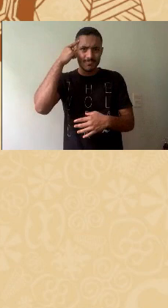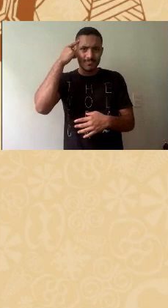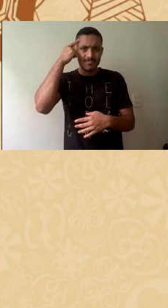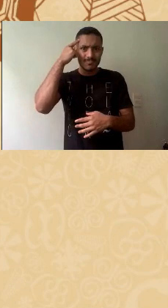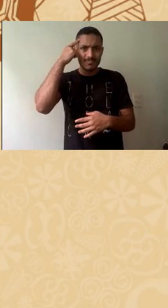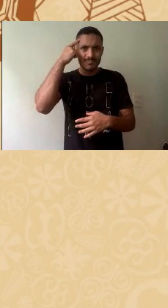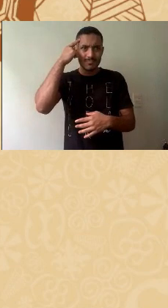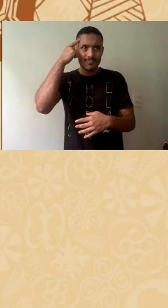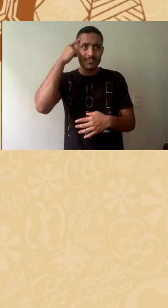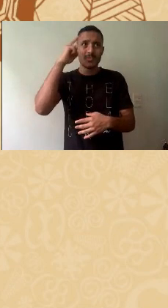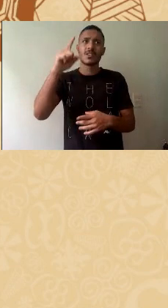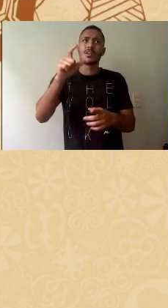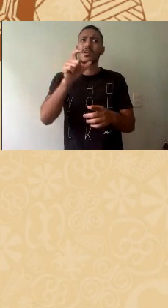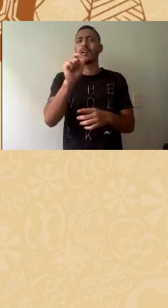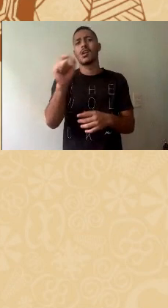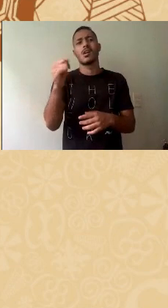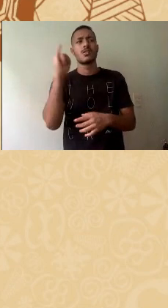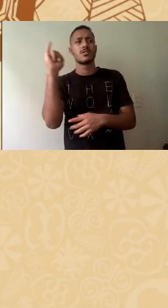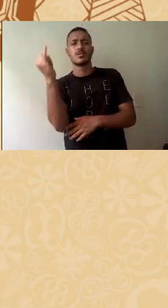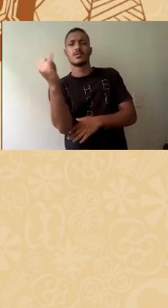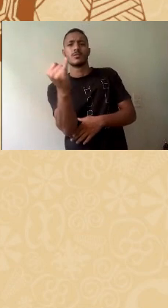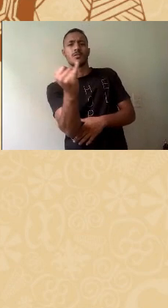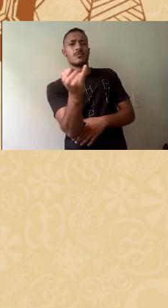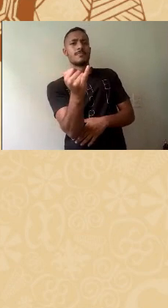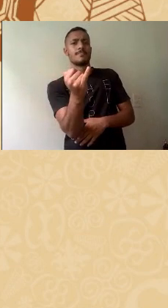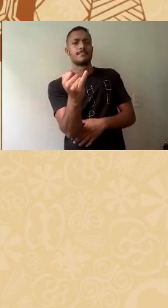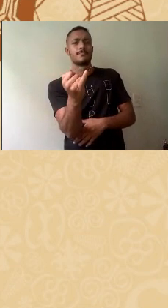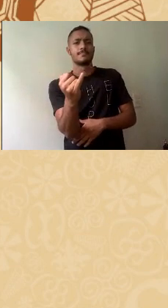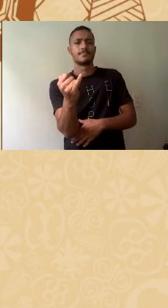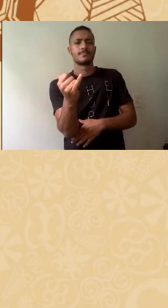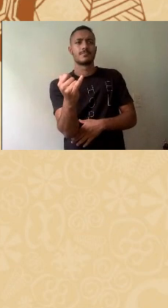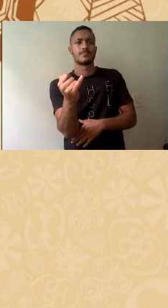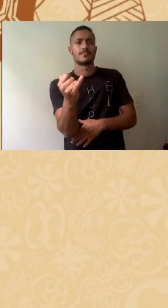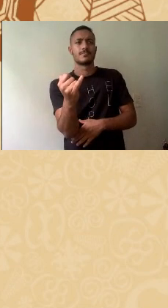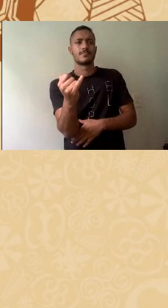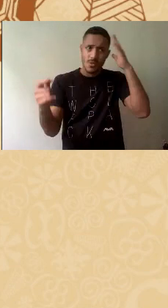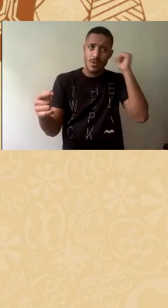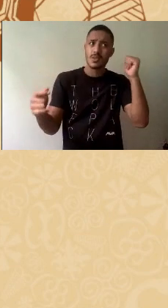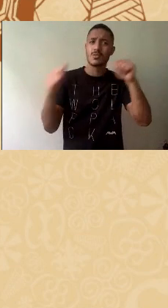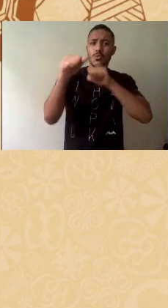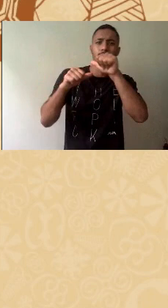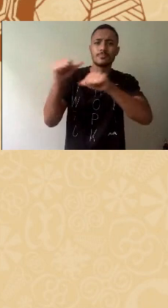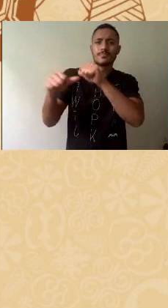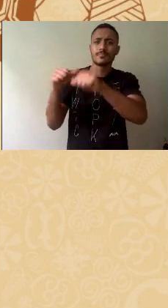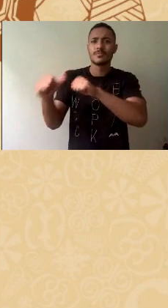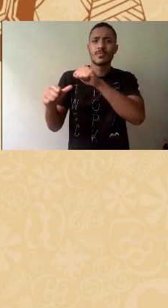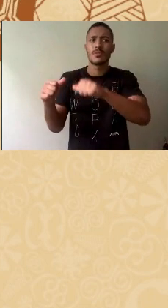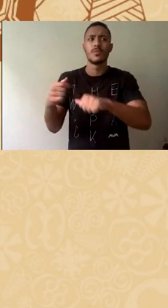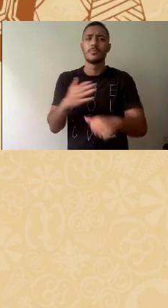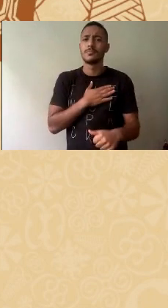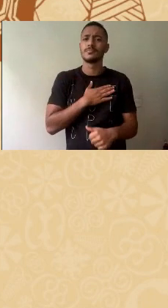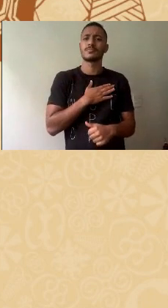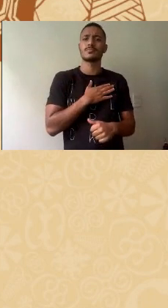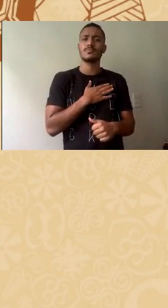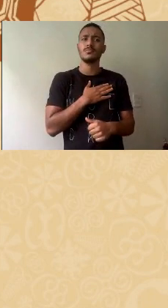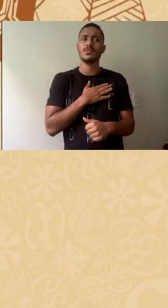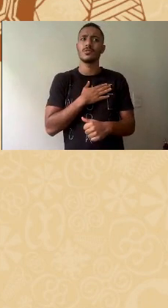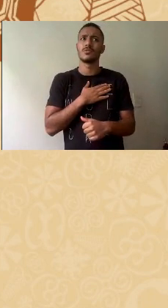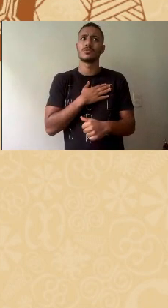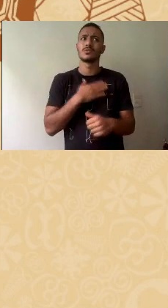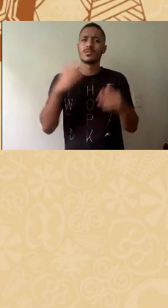quis dizer, né? Assim, eu estou falando o que isso tudo está me mobilizando. Né? Que são os meus limites, né?